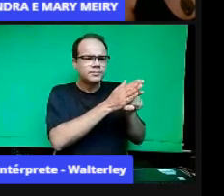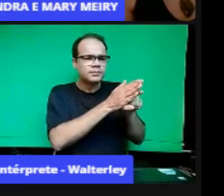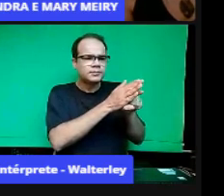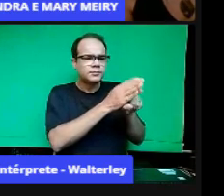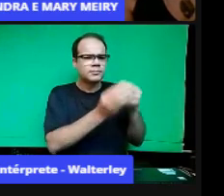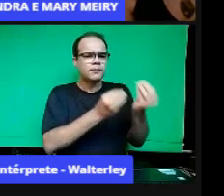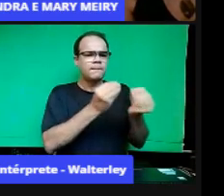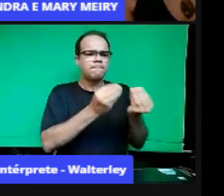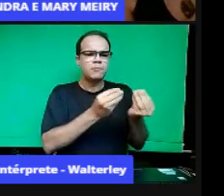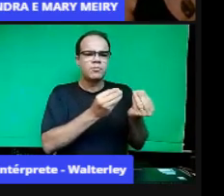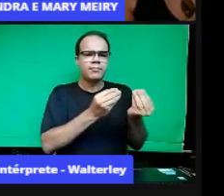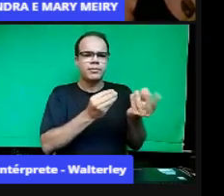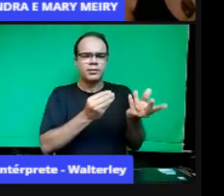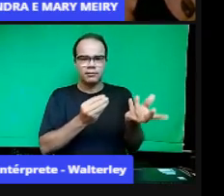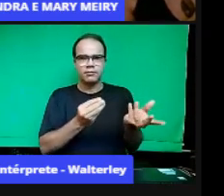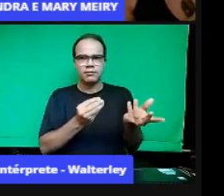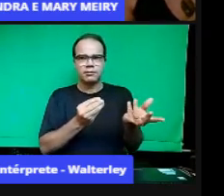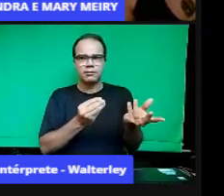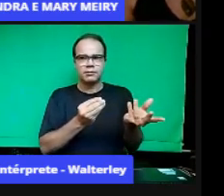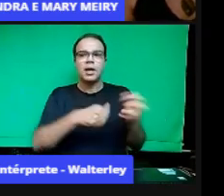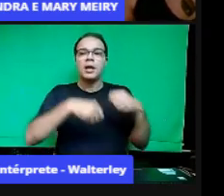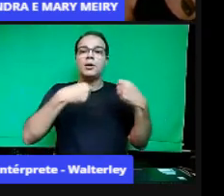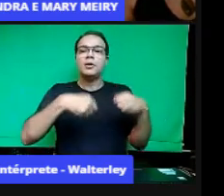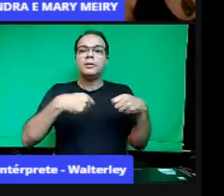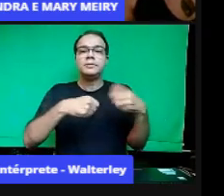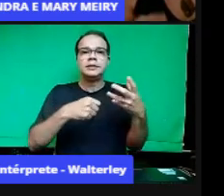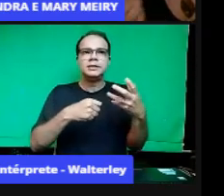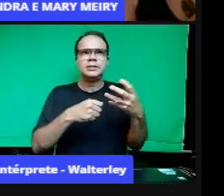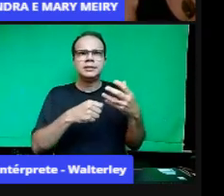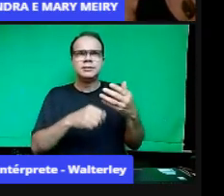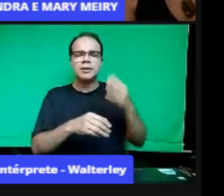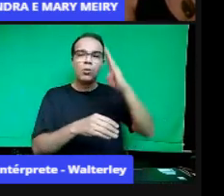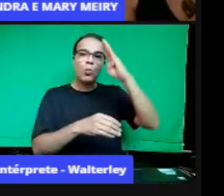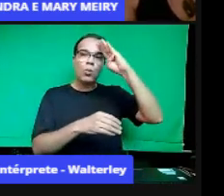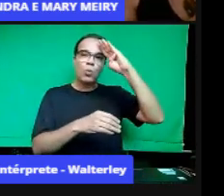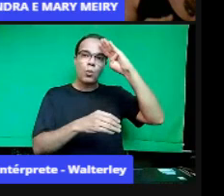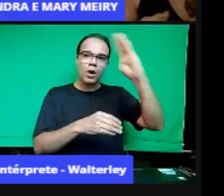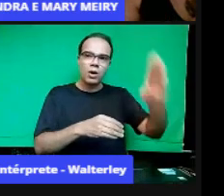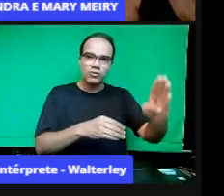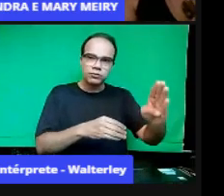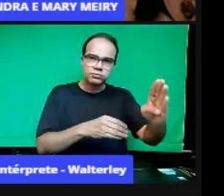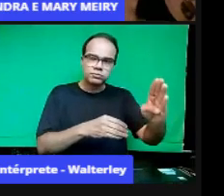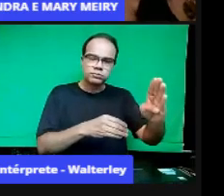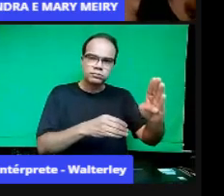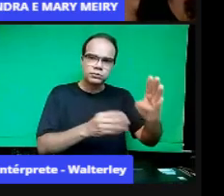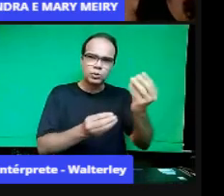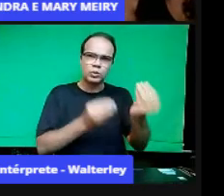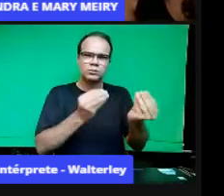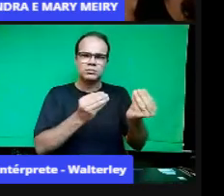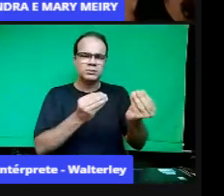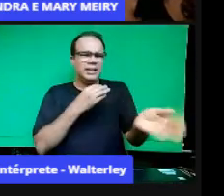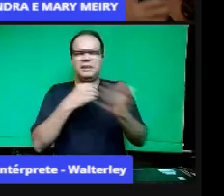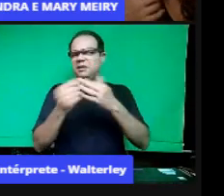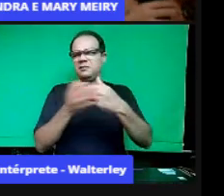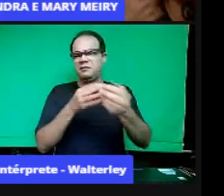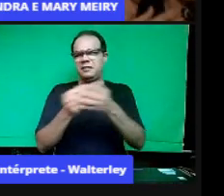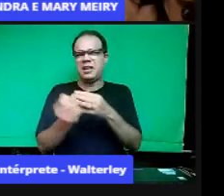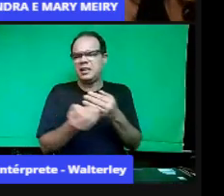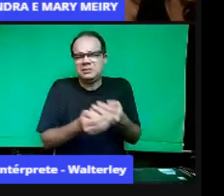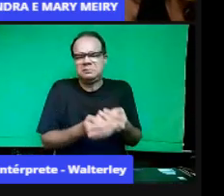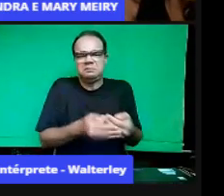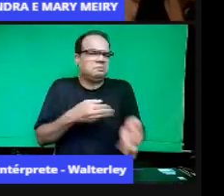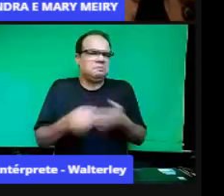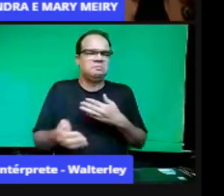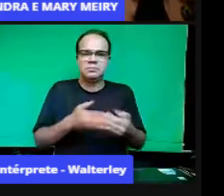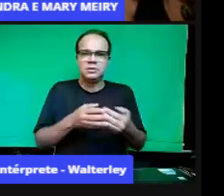Eu preciso estabelecer um norte. Porque se eu começar a trabalhar de qualquer forma, eu não vou